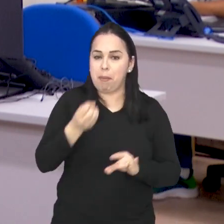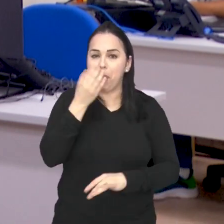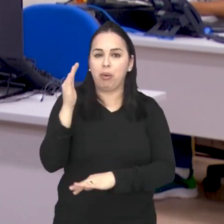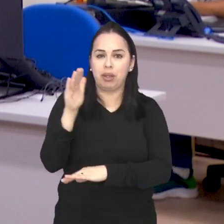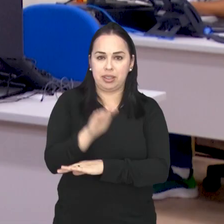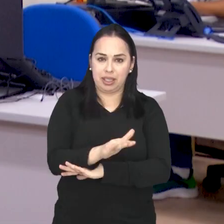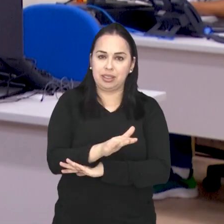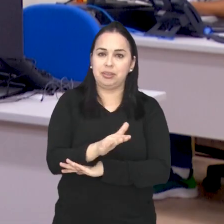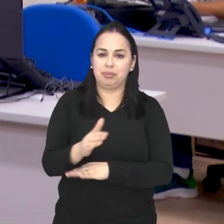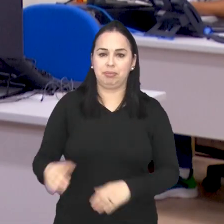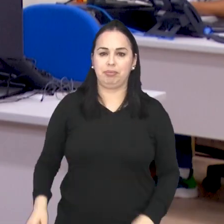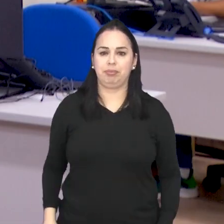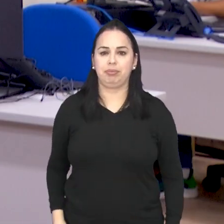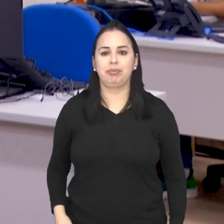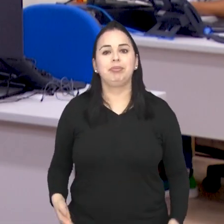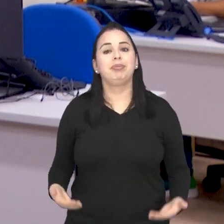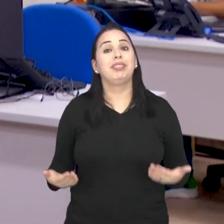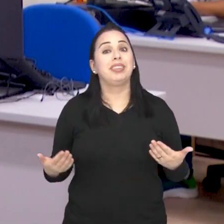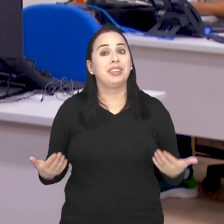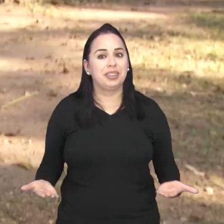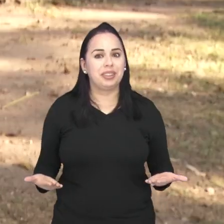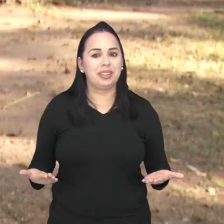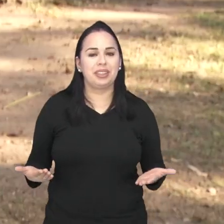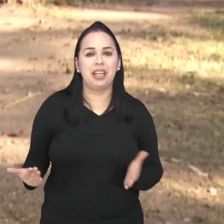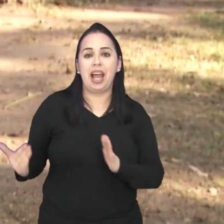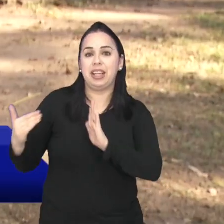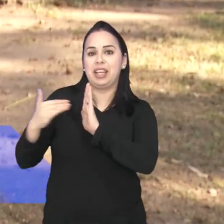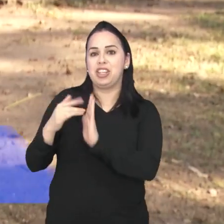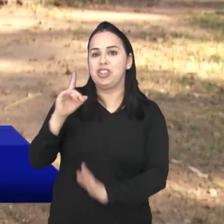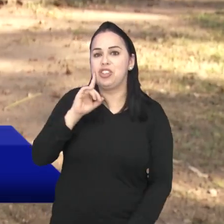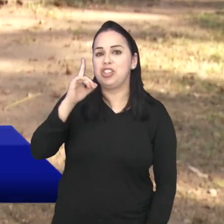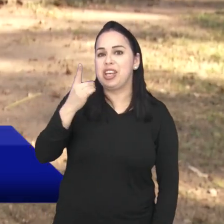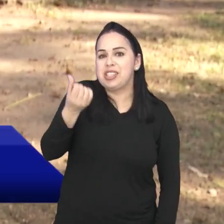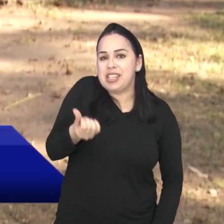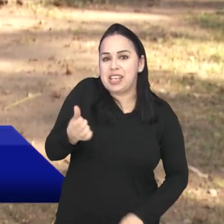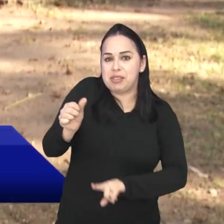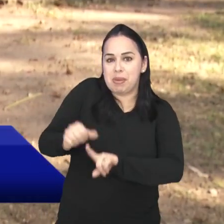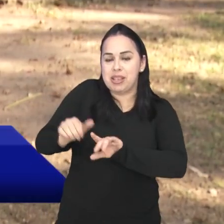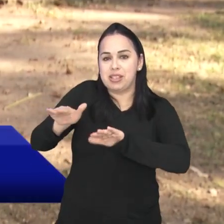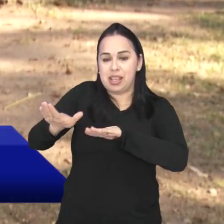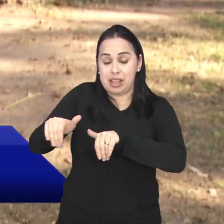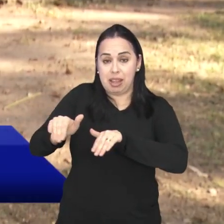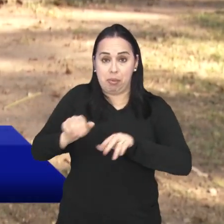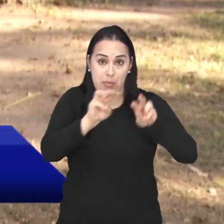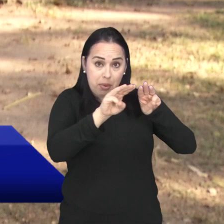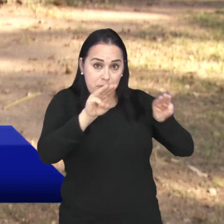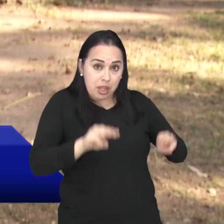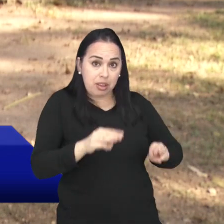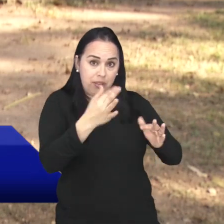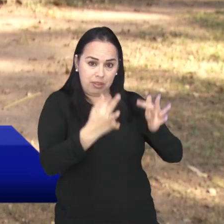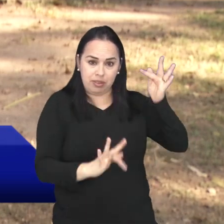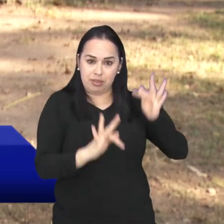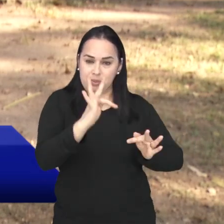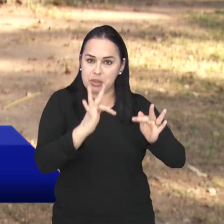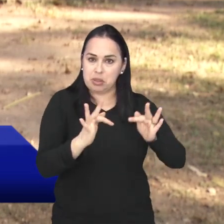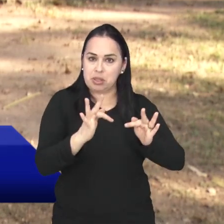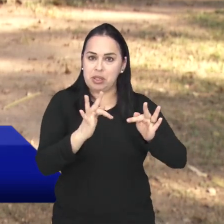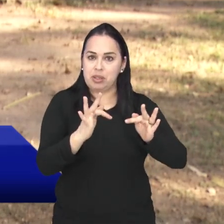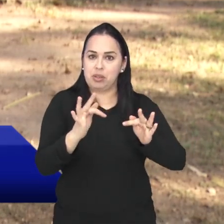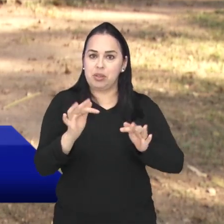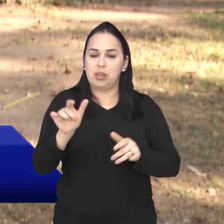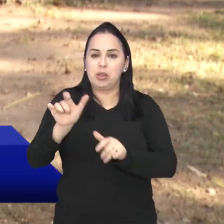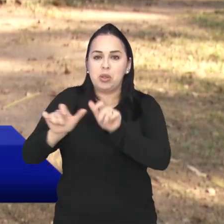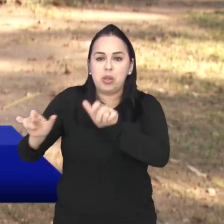informações para a gente. Muito boa tarde, Francine. Até o dia 6 de setembro, o Museu do Folclore deve